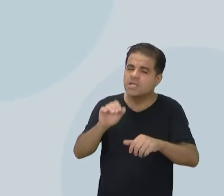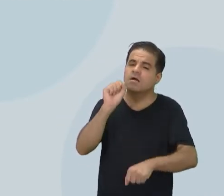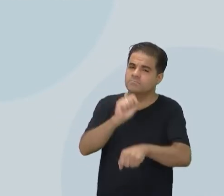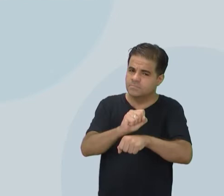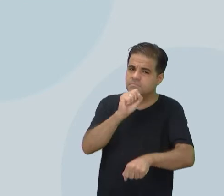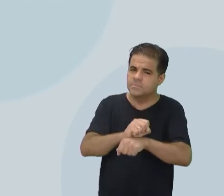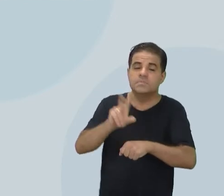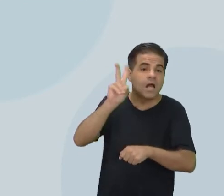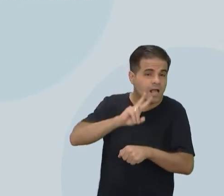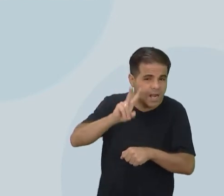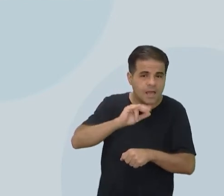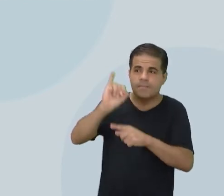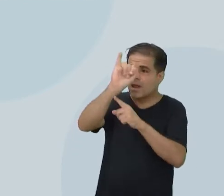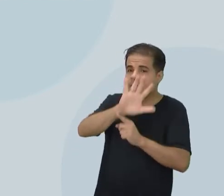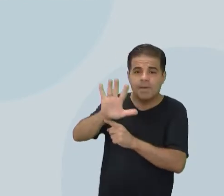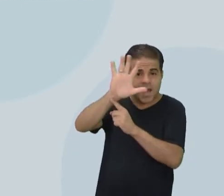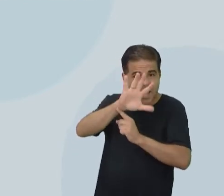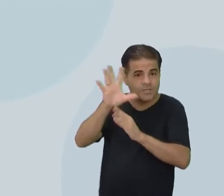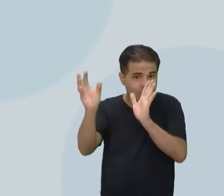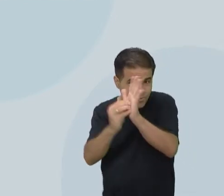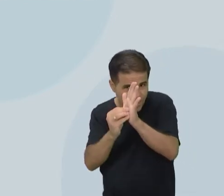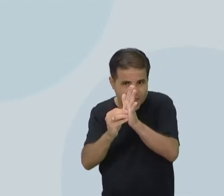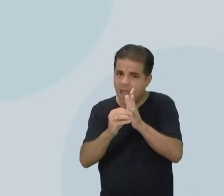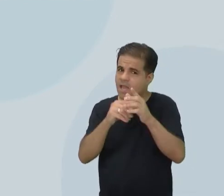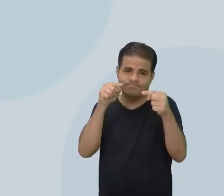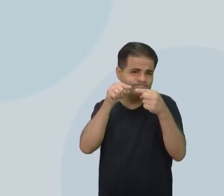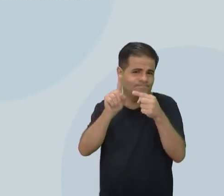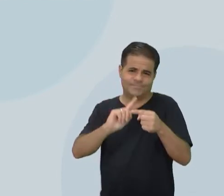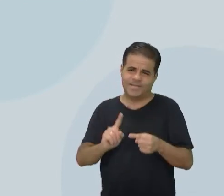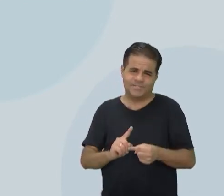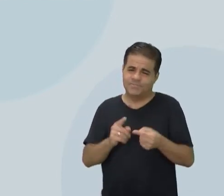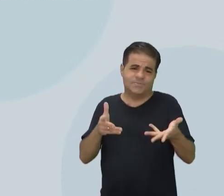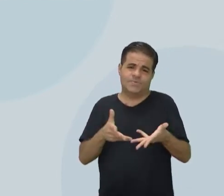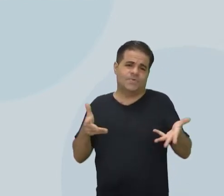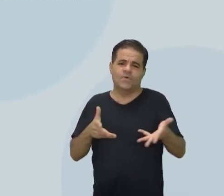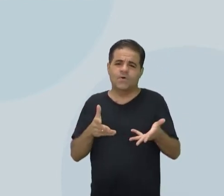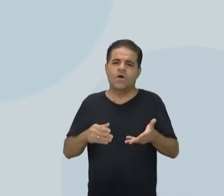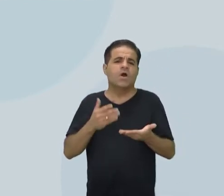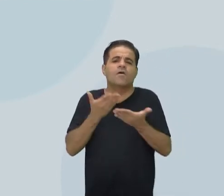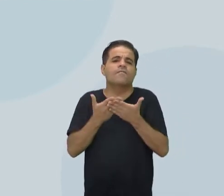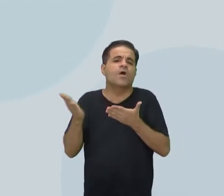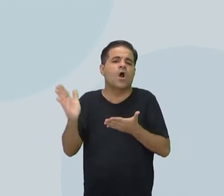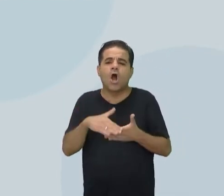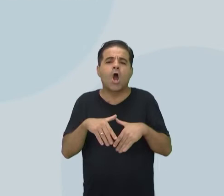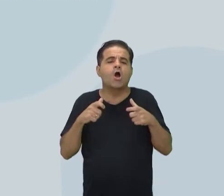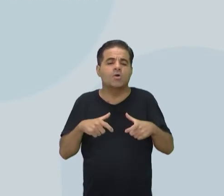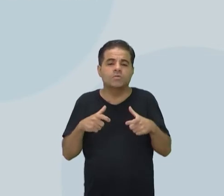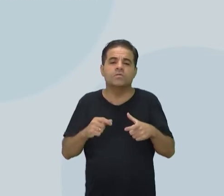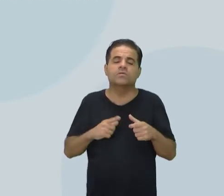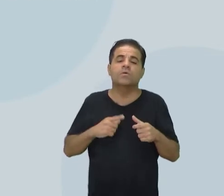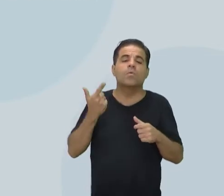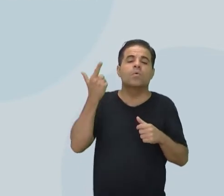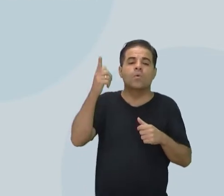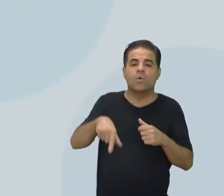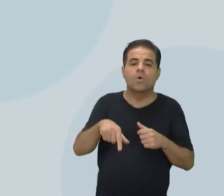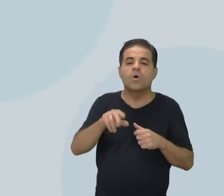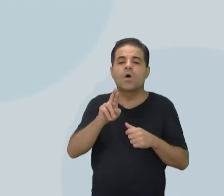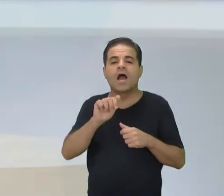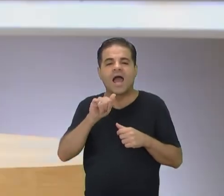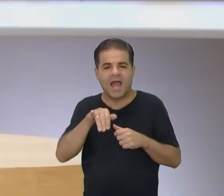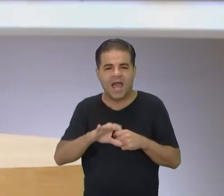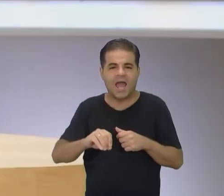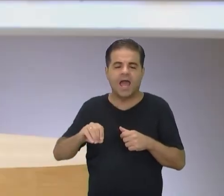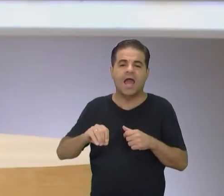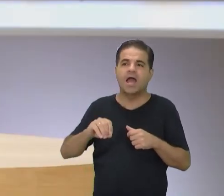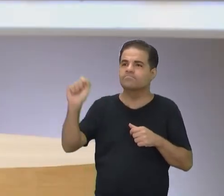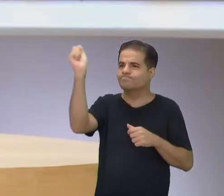Não lembra da imagem que eu coloquei? Não faz sentido agora? Faz sentido agora. De onde ele veio? Para onde ele vai? Ele tem um outro que é o raio que caiu 2